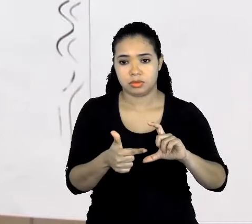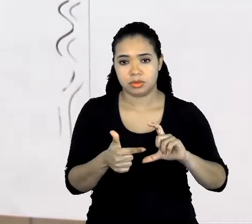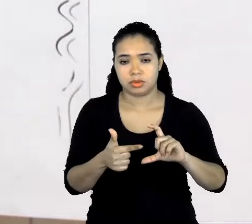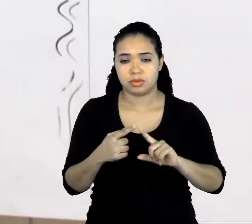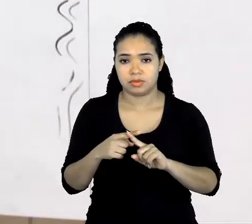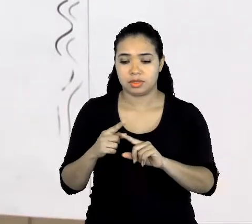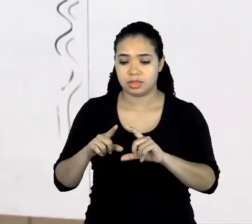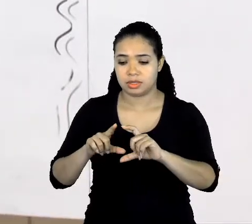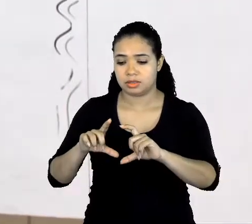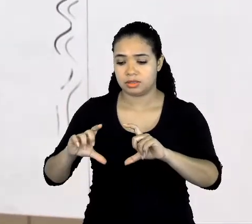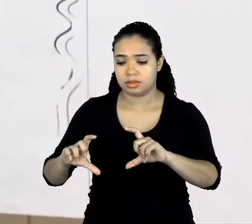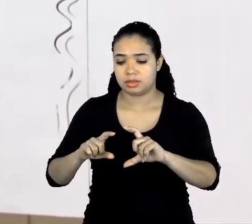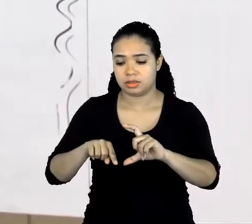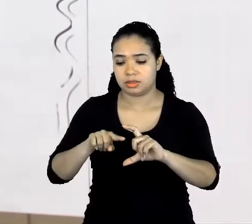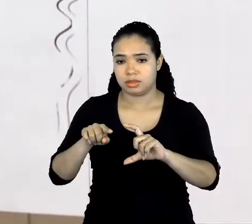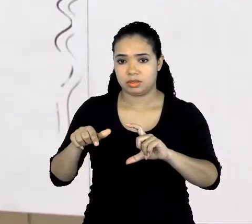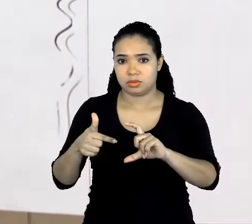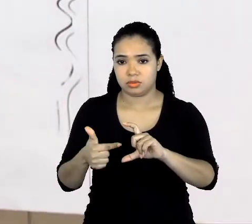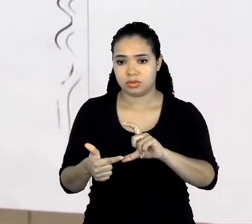2 ao quadrado.